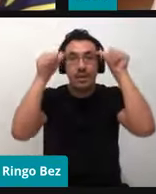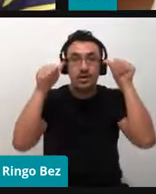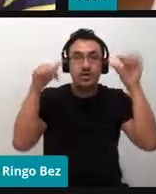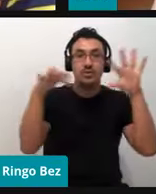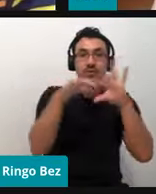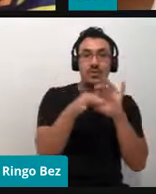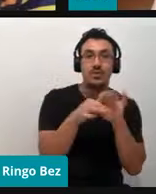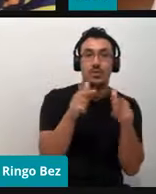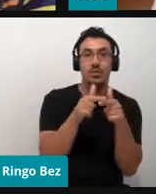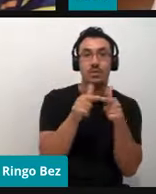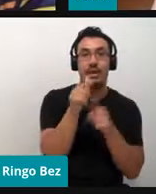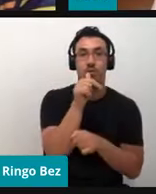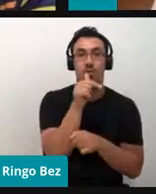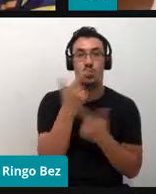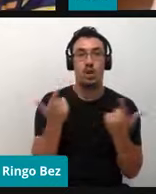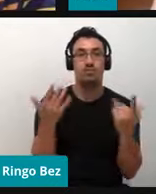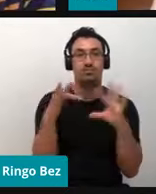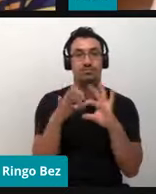crise hídrica, né?